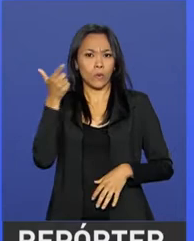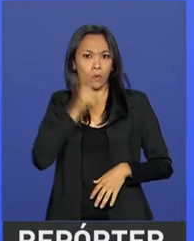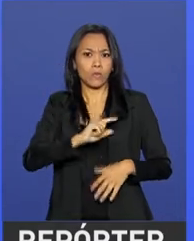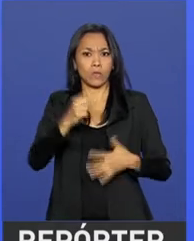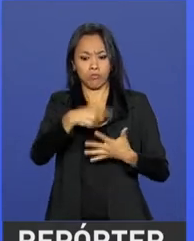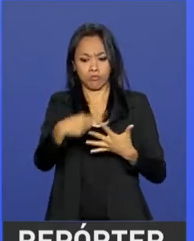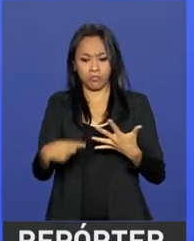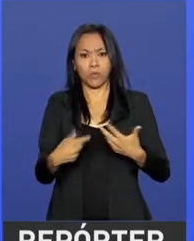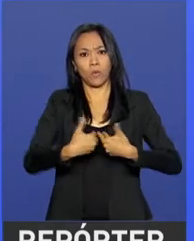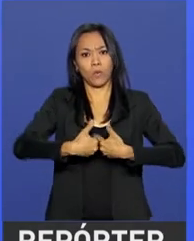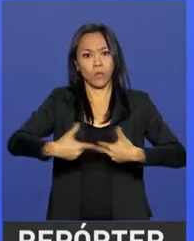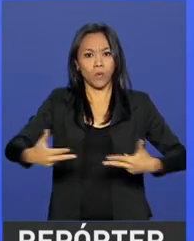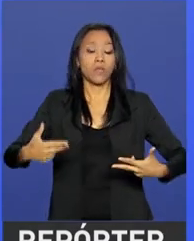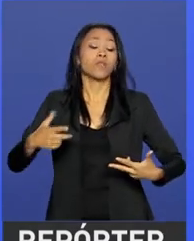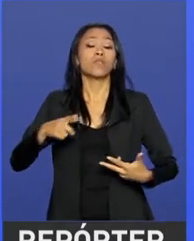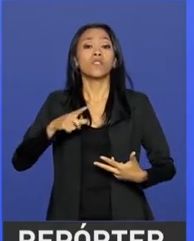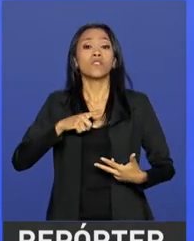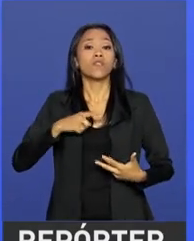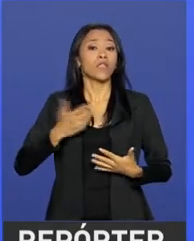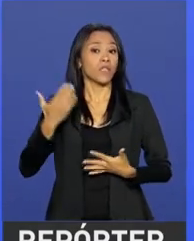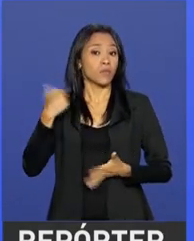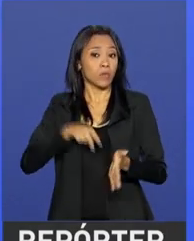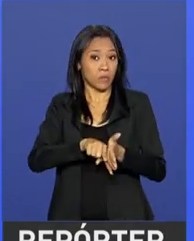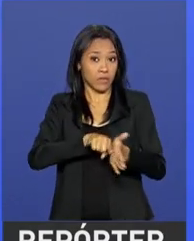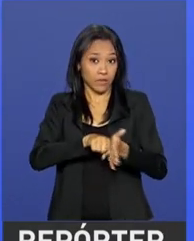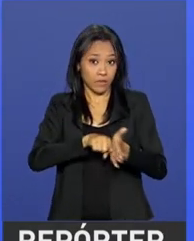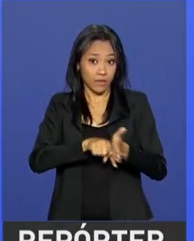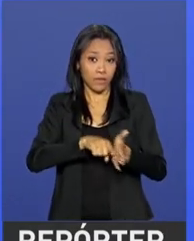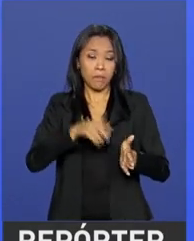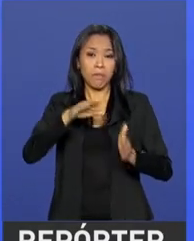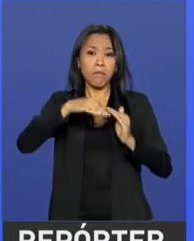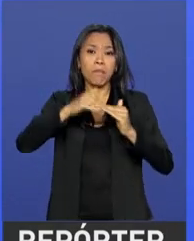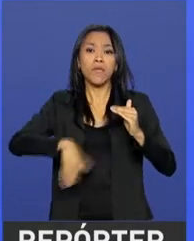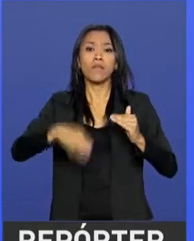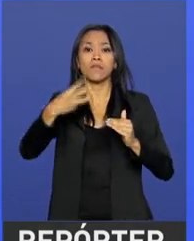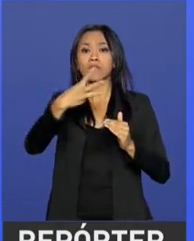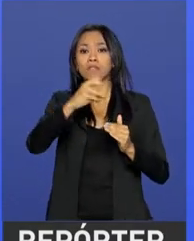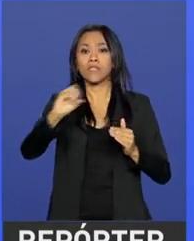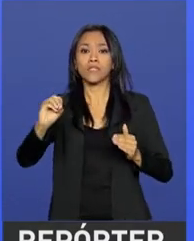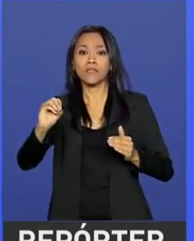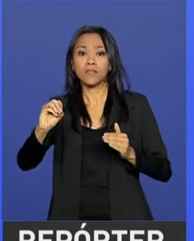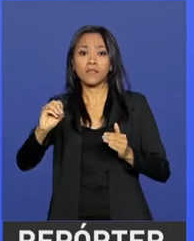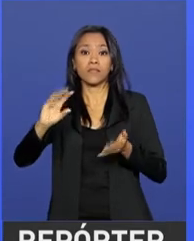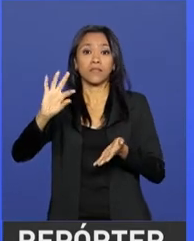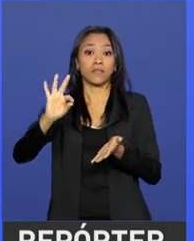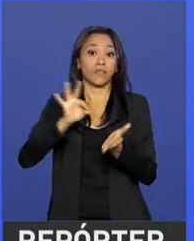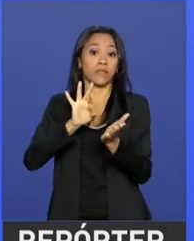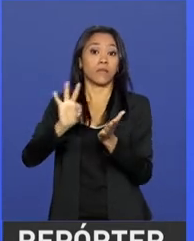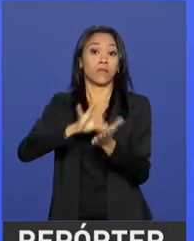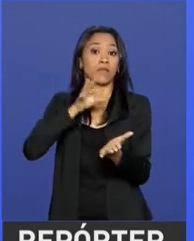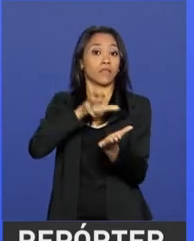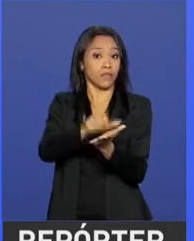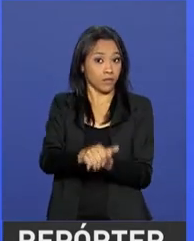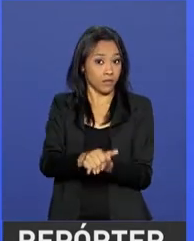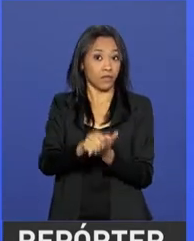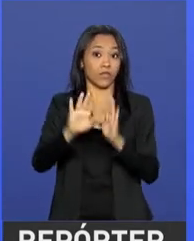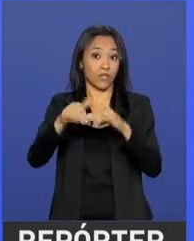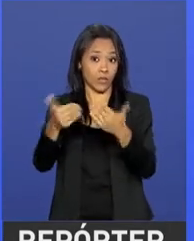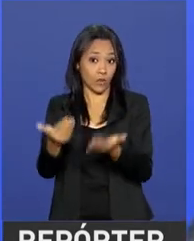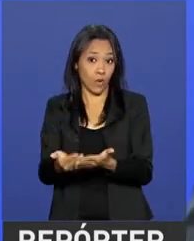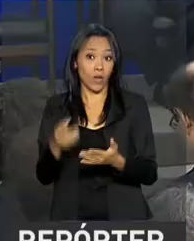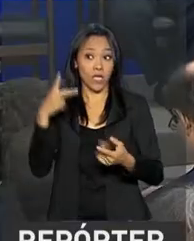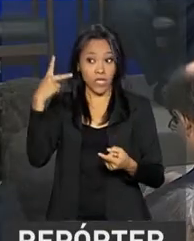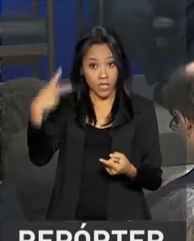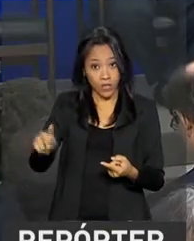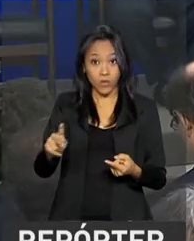da educação brasileira menos de 300 mil matrículas de educação em tempo integral ea sua gestão presidente